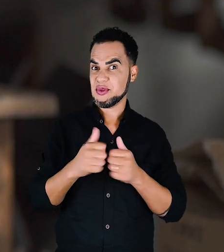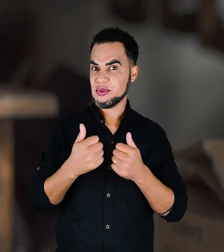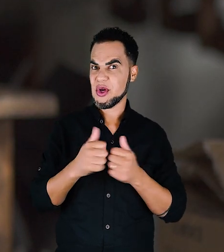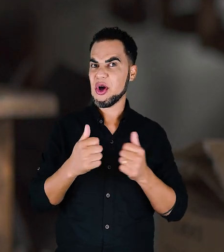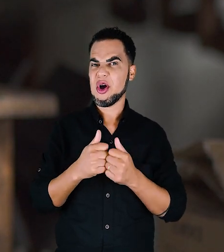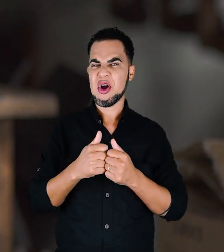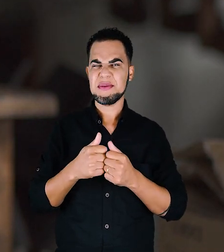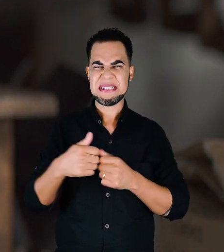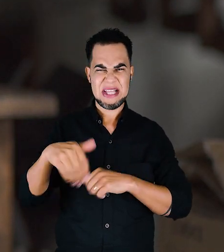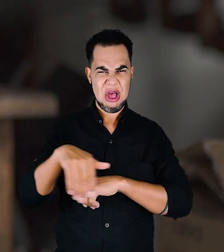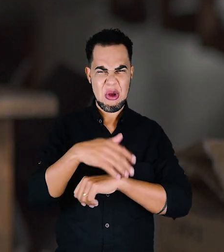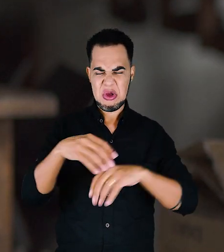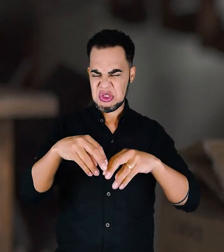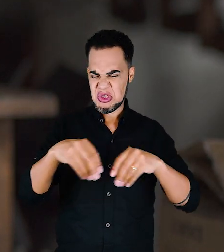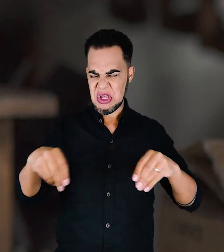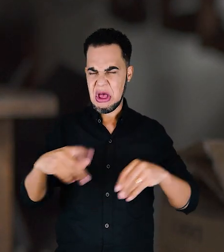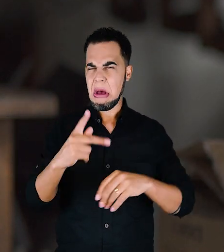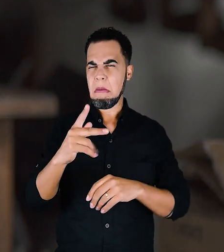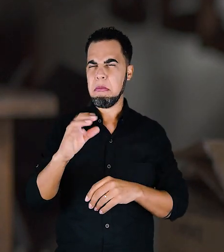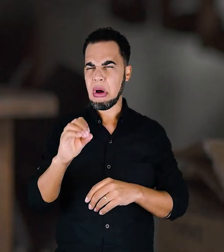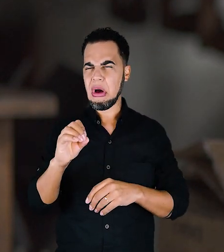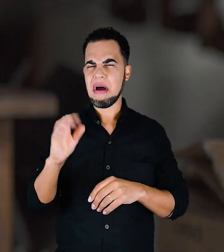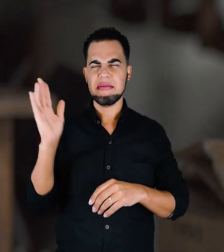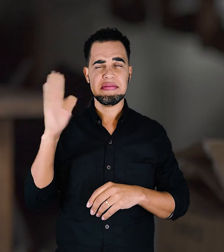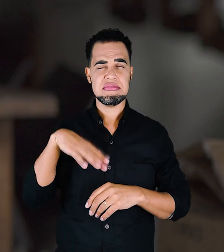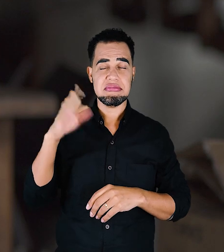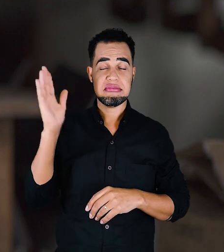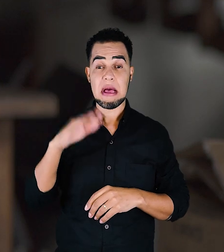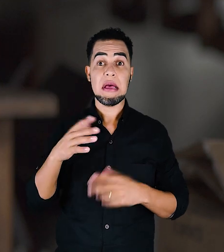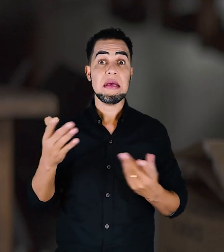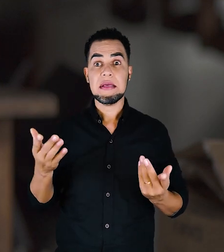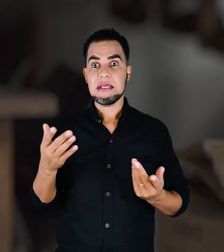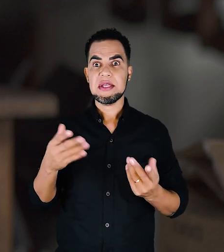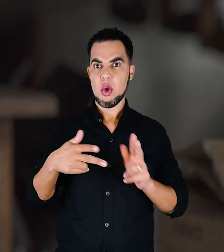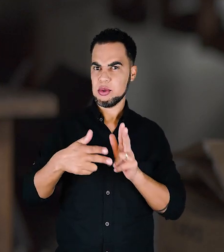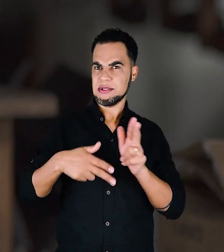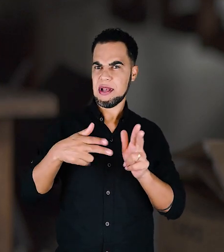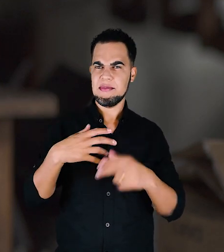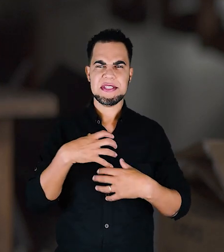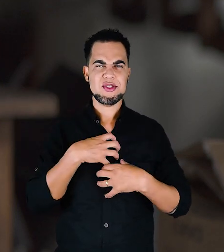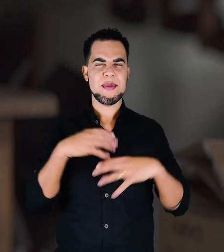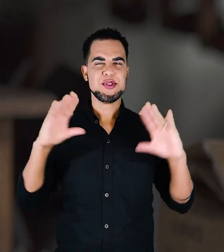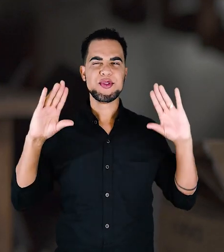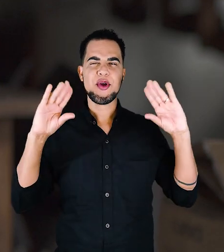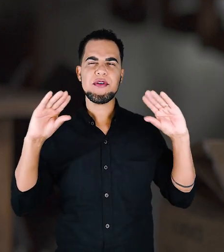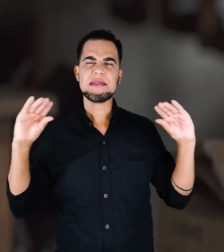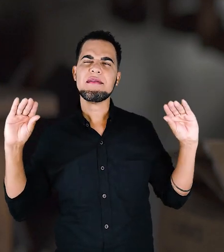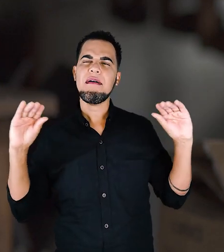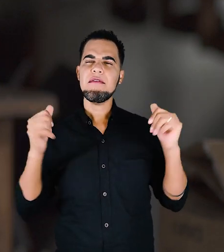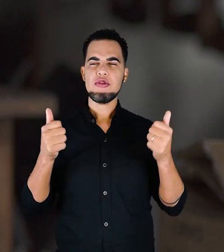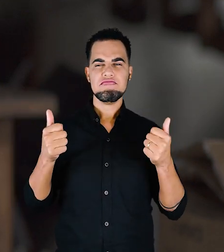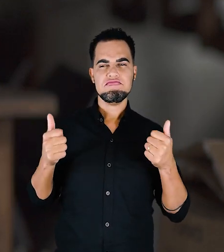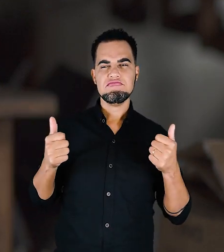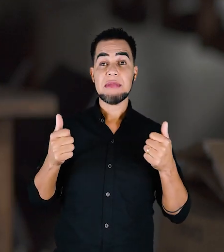ônibus tinha os ônibus na estrada de chão, e poeira e tudo, e o trem a gente sentia mais